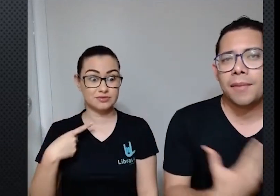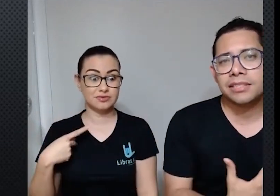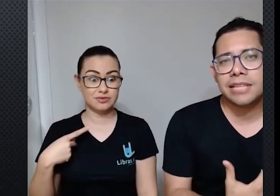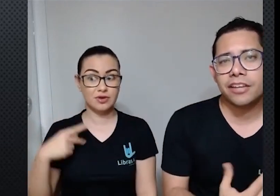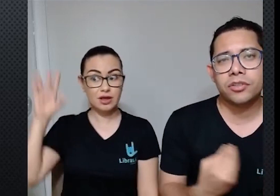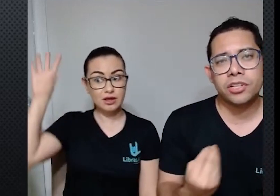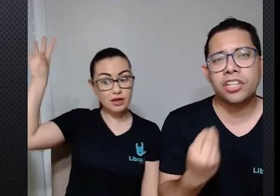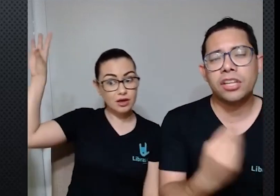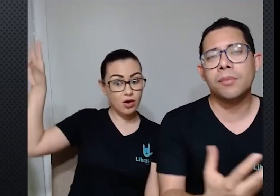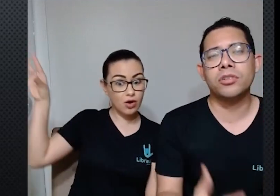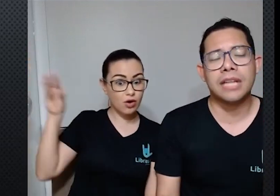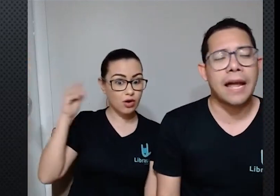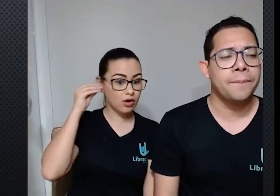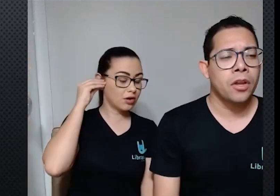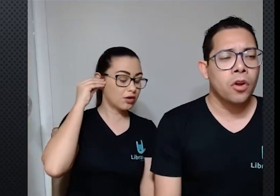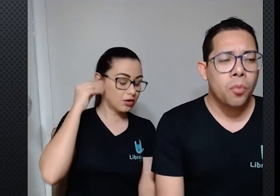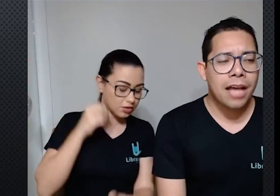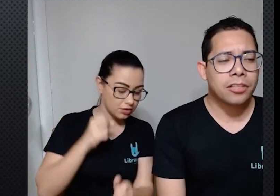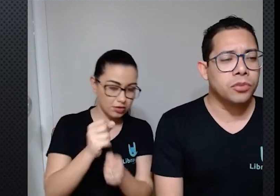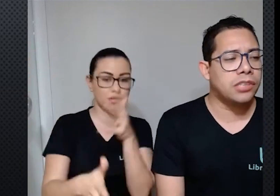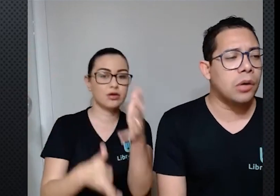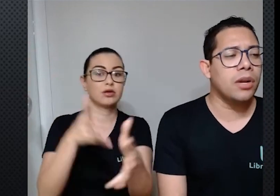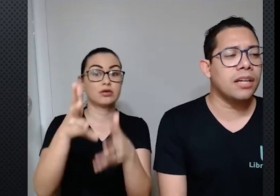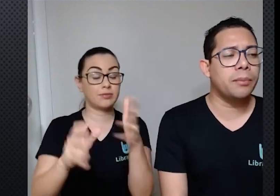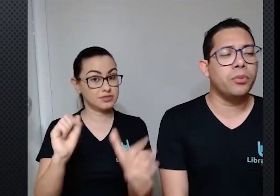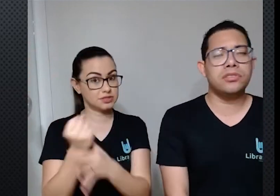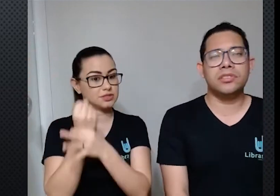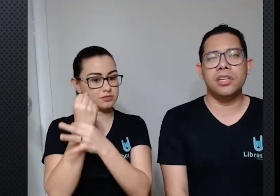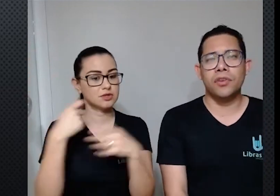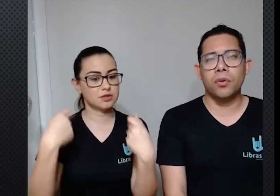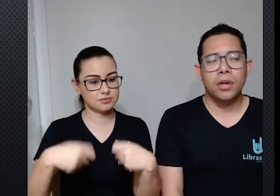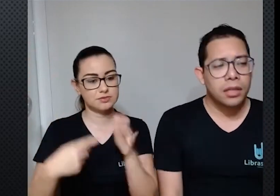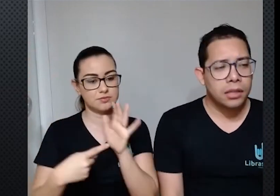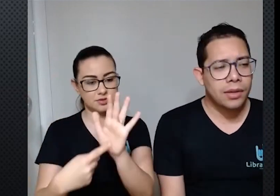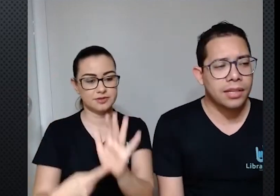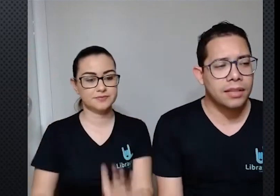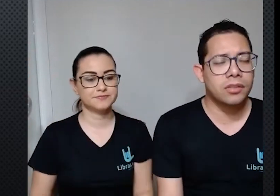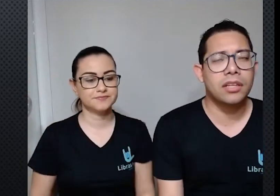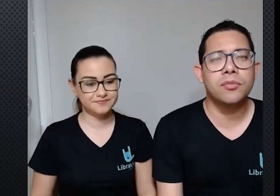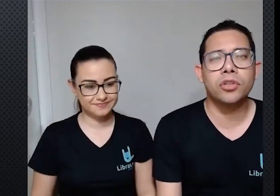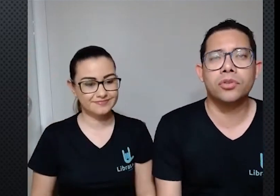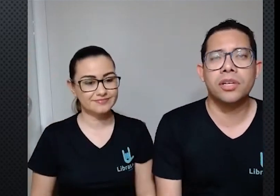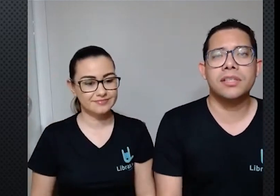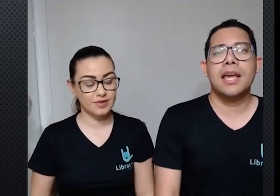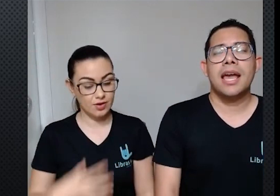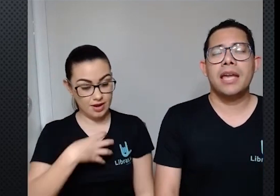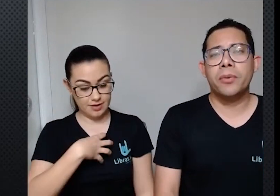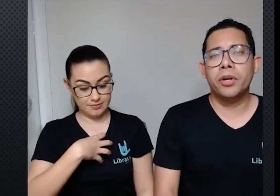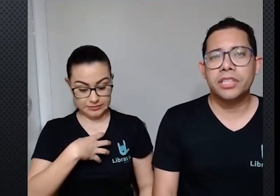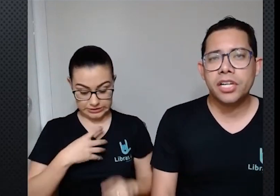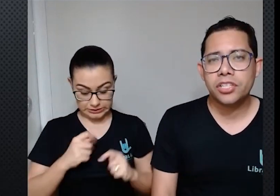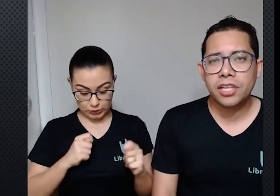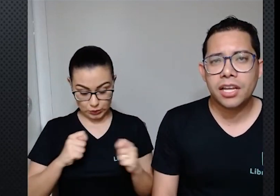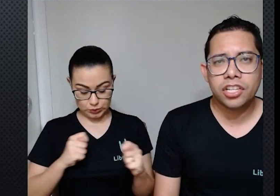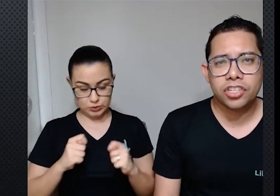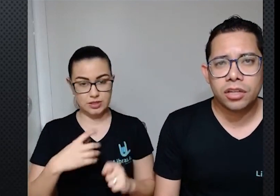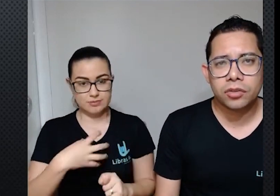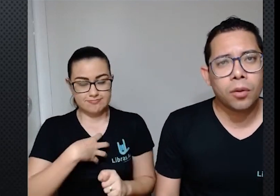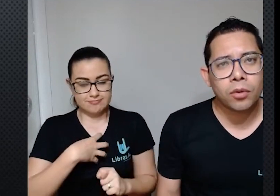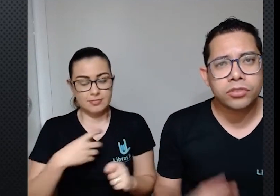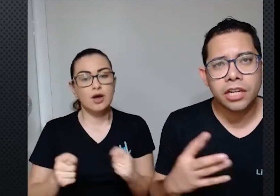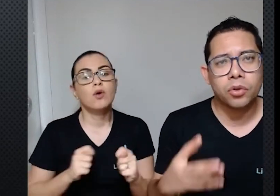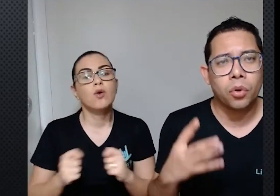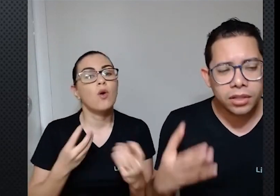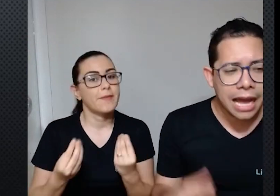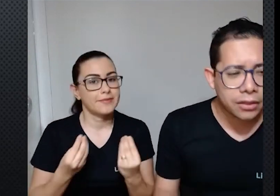né, da mensagem. Então a gente tem que mostrar o máximo de segurança possível. Então essa questão das emoções é importante, né? A gente